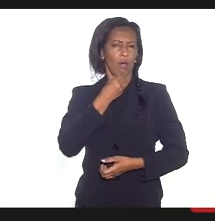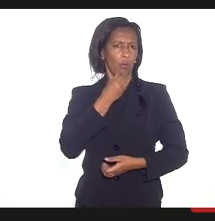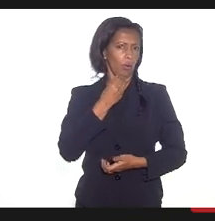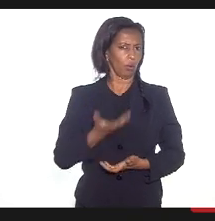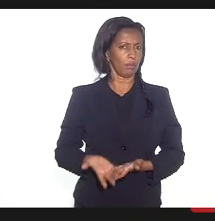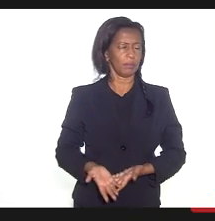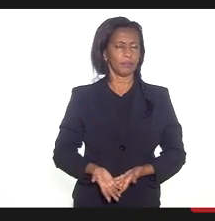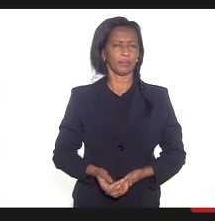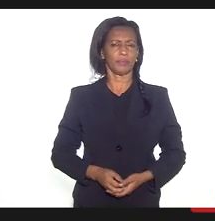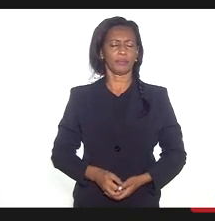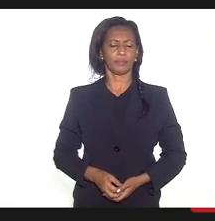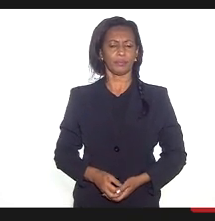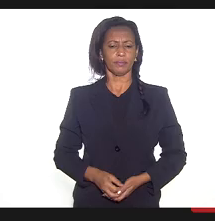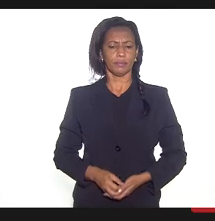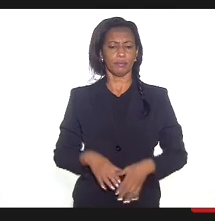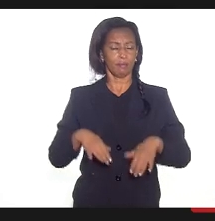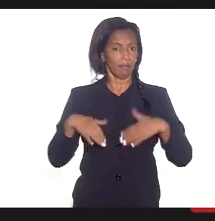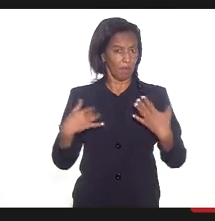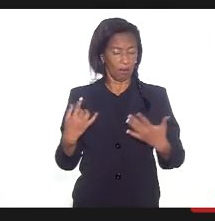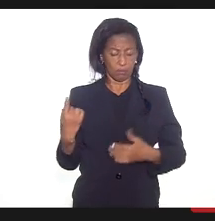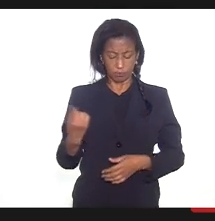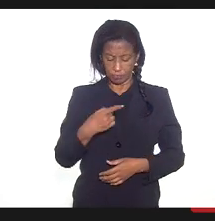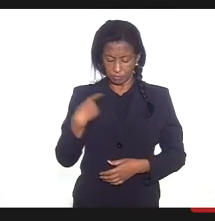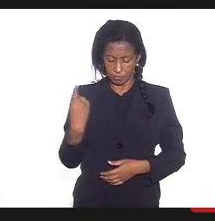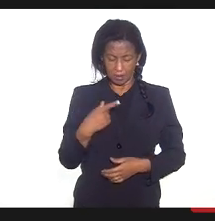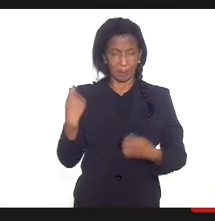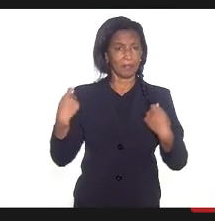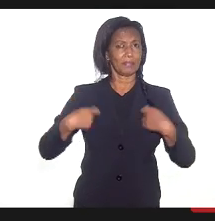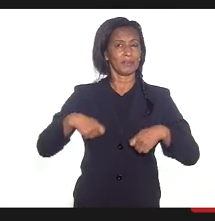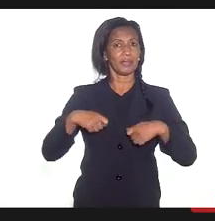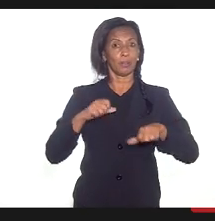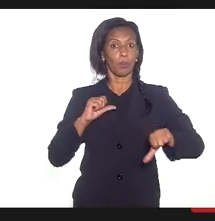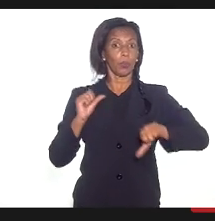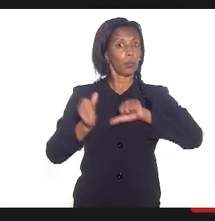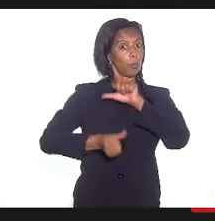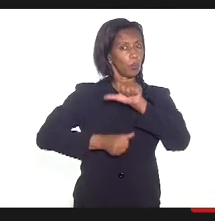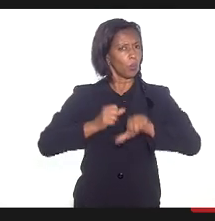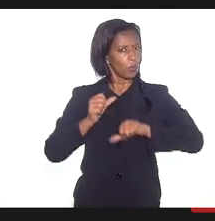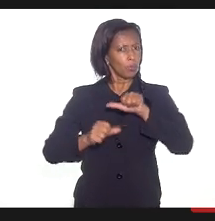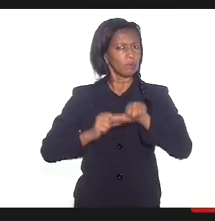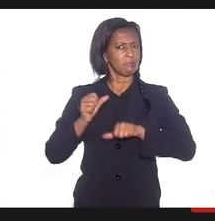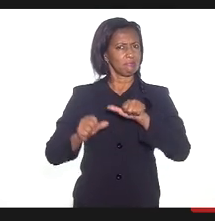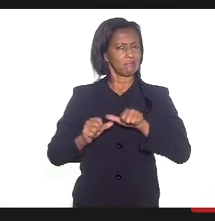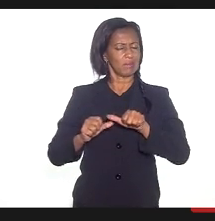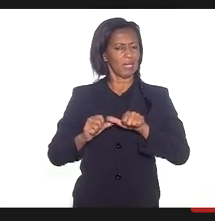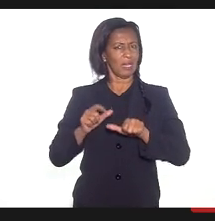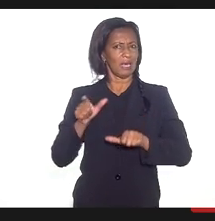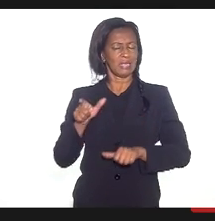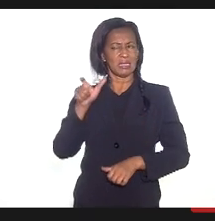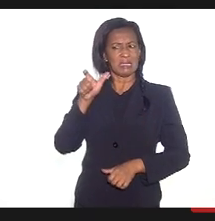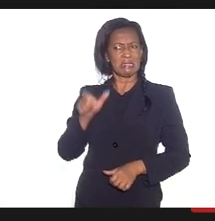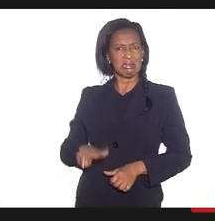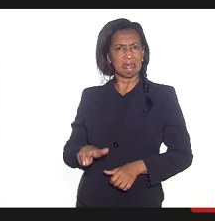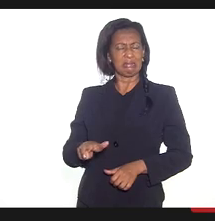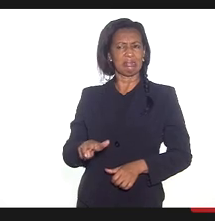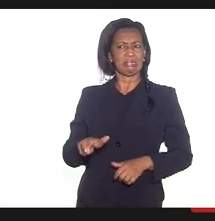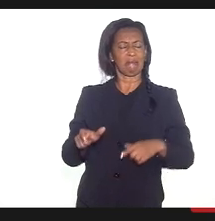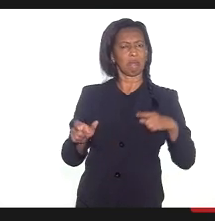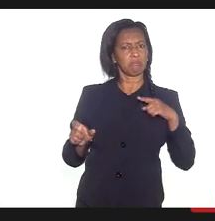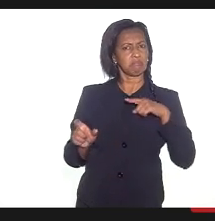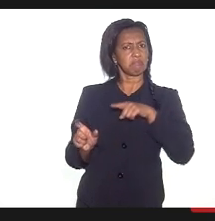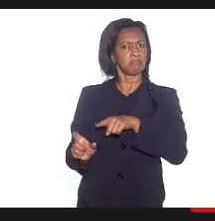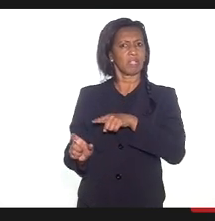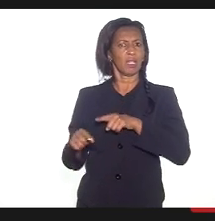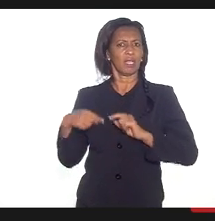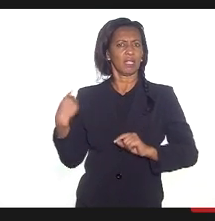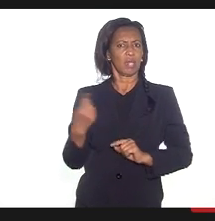a gente precisa mudar isso, né? Mudar esse padrão, essa referência